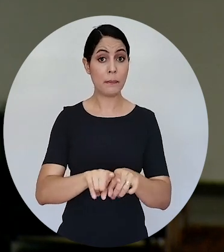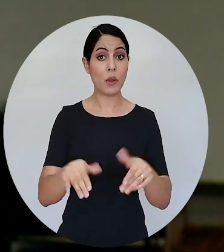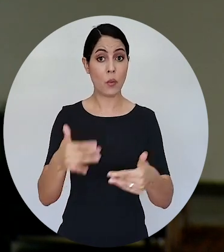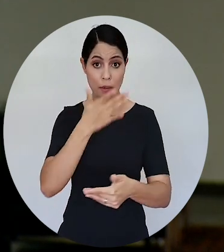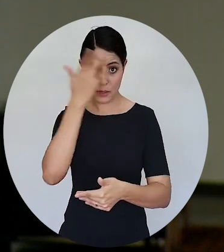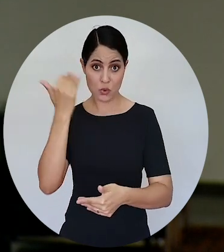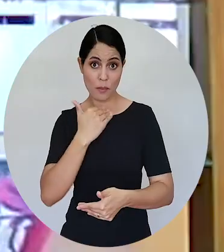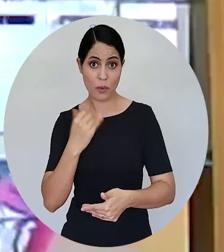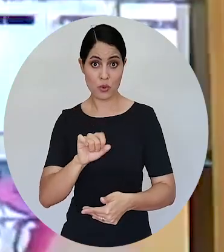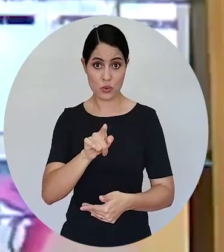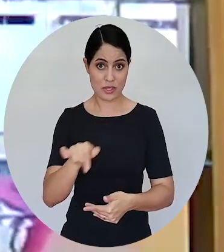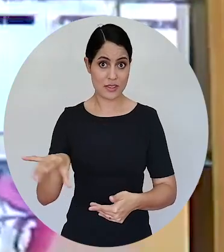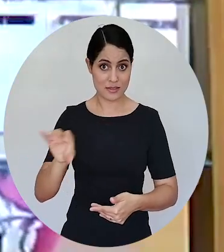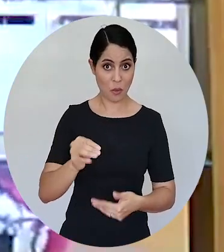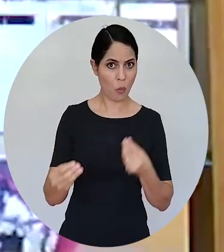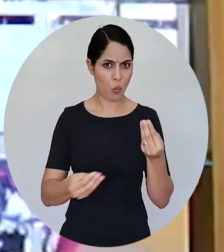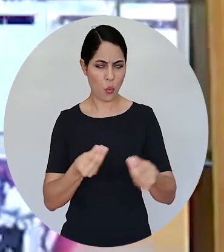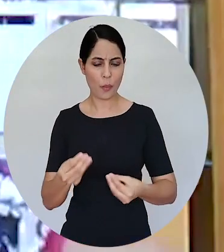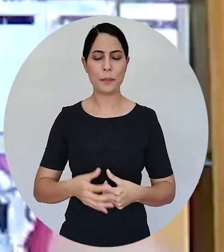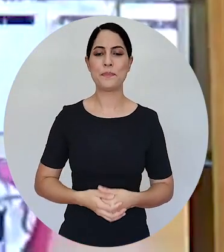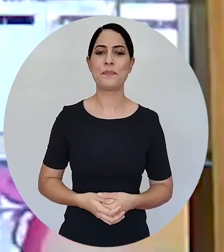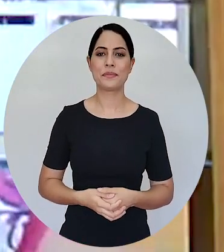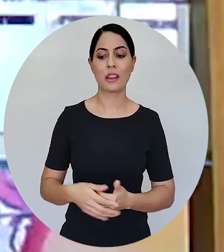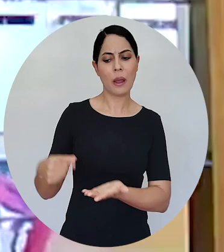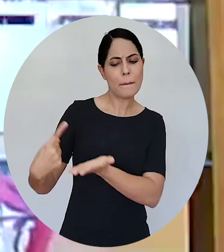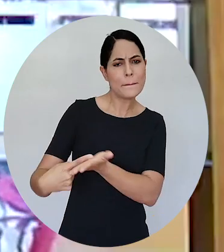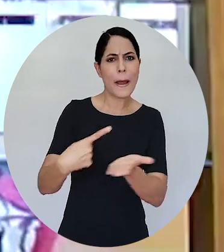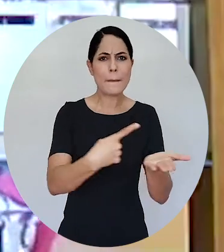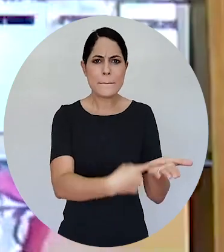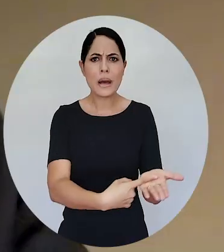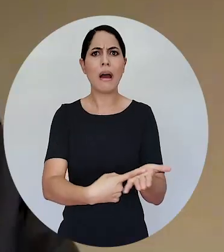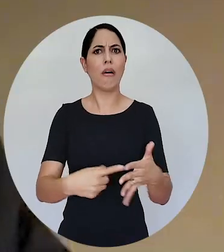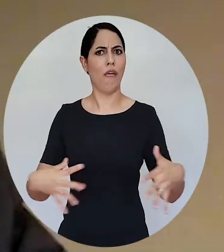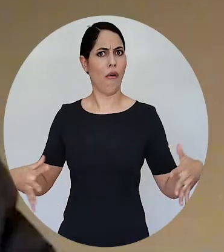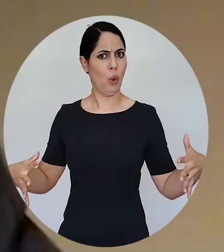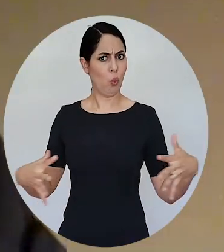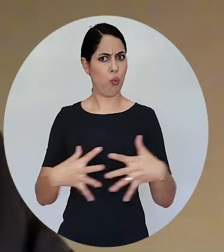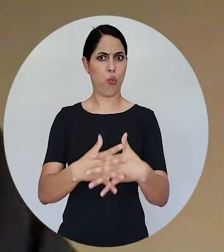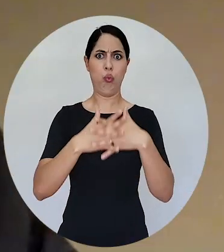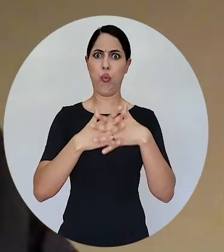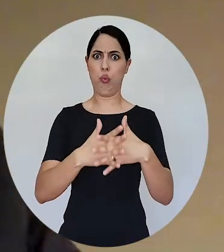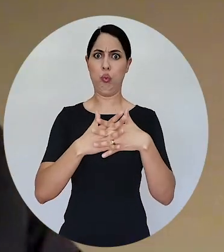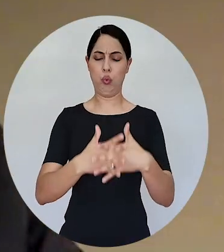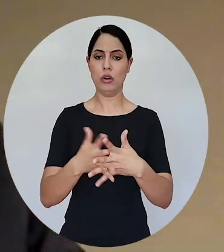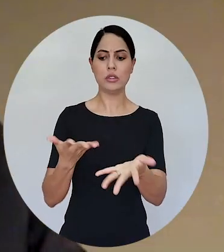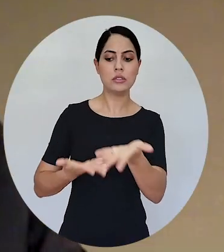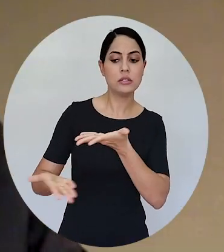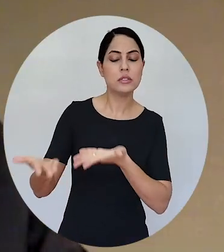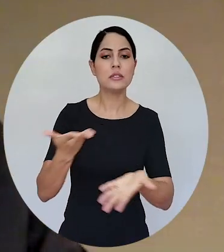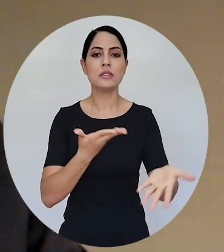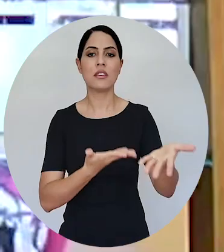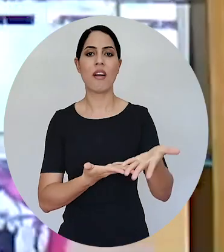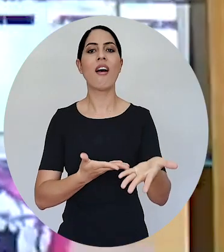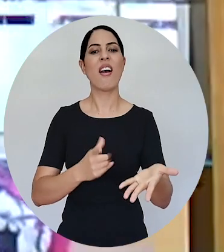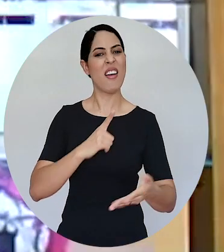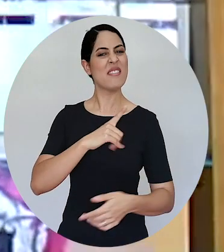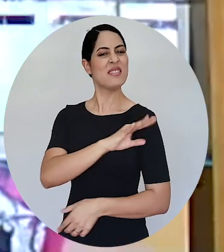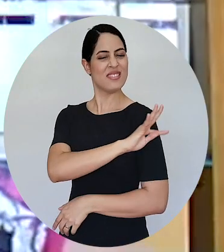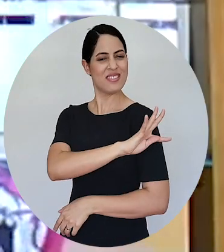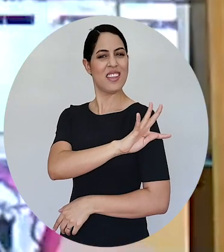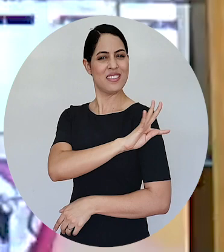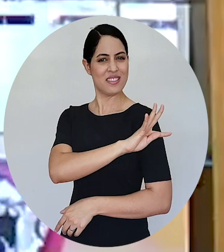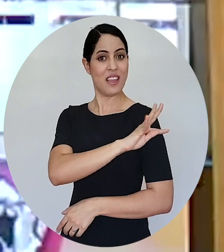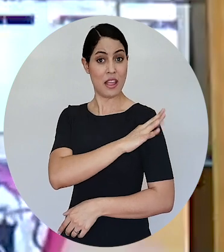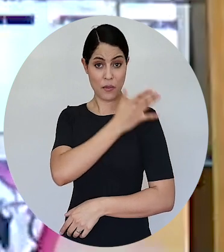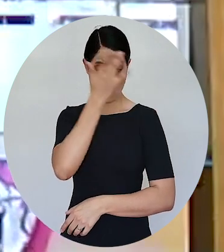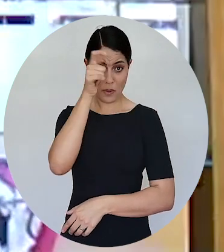e sucessórios. A mediação de conflitos, né, é uma atividade técnica